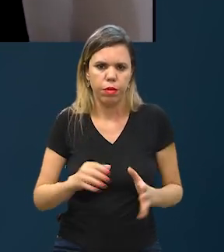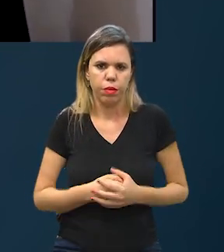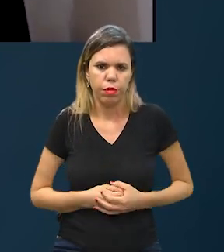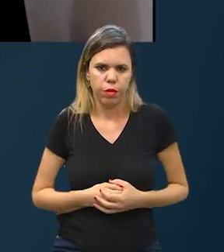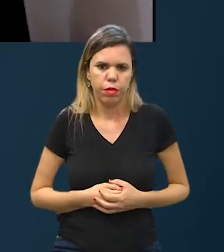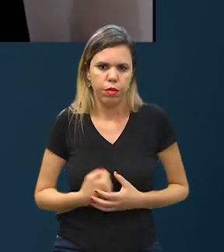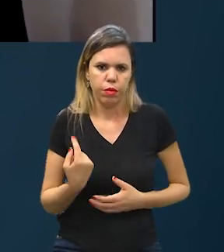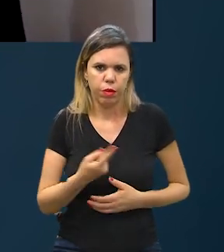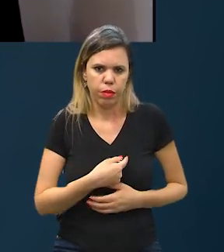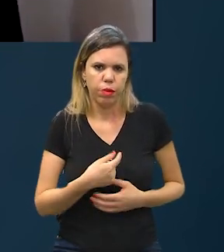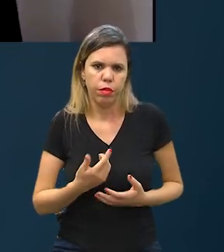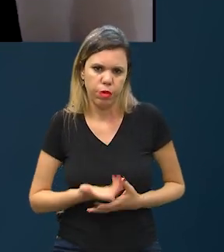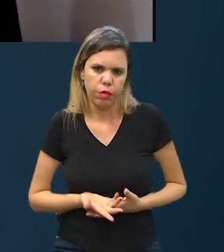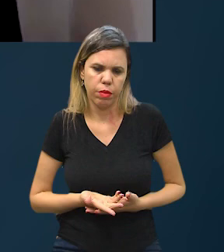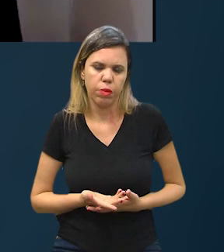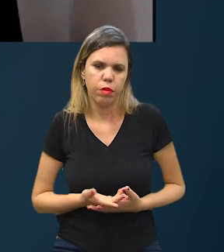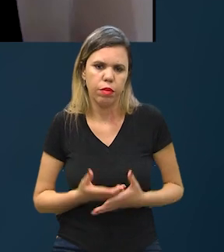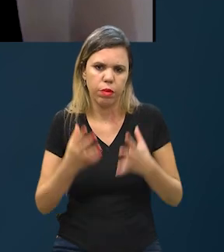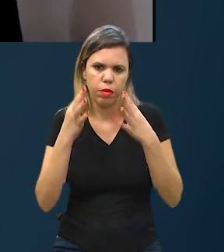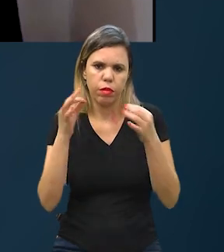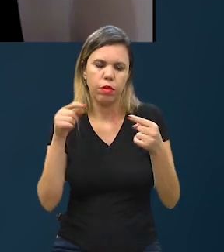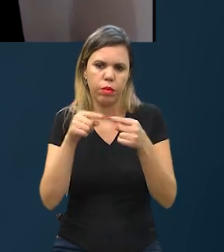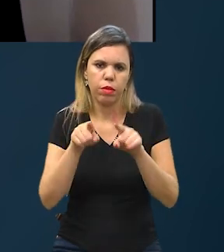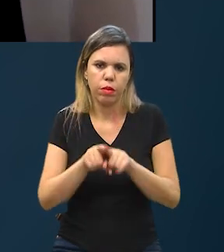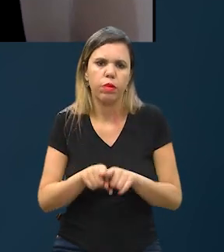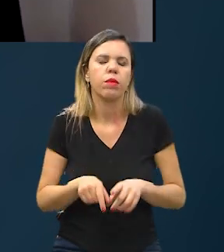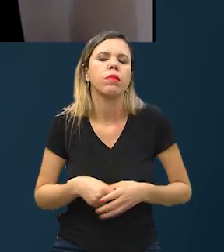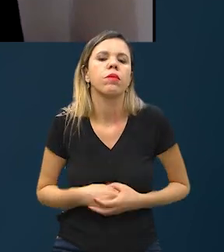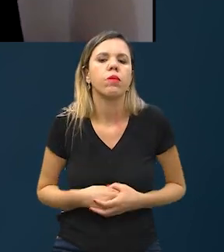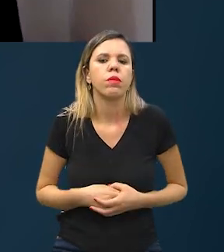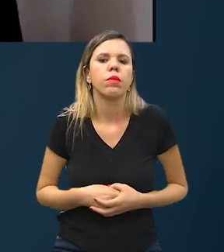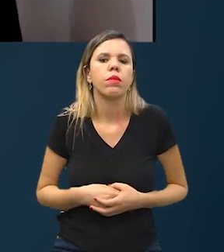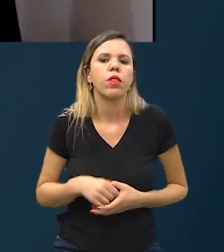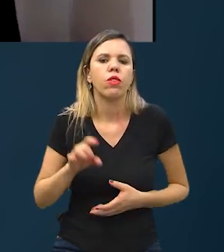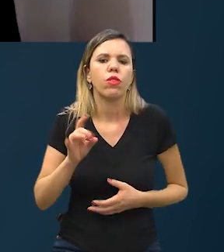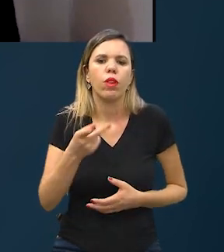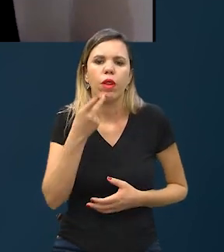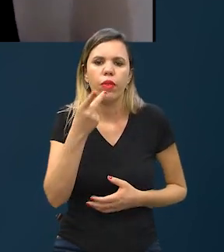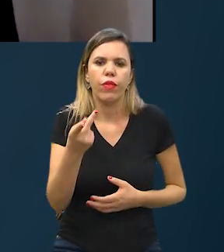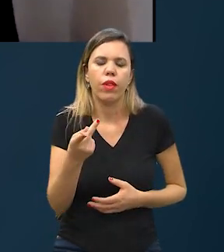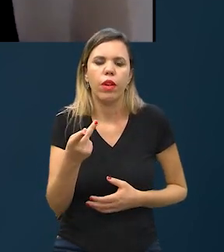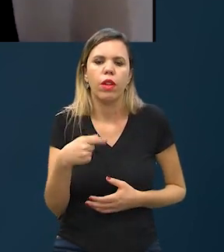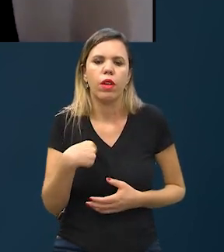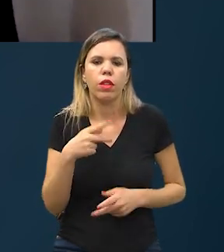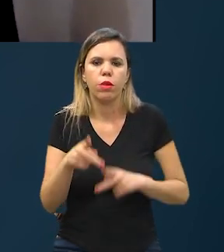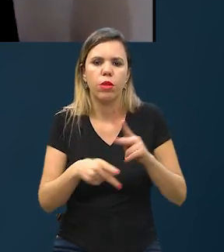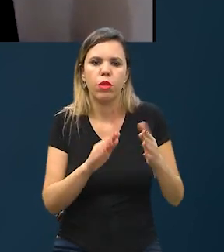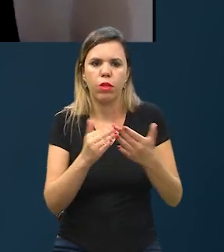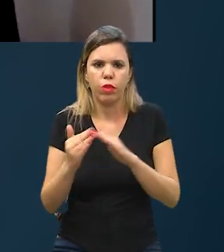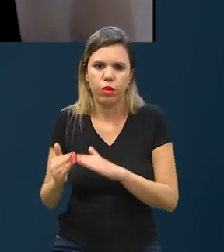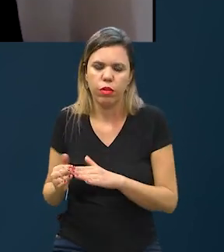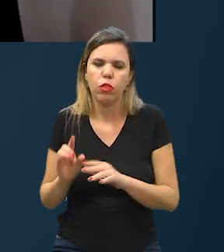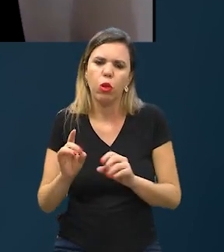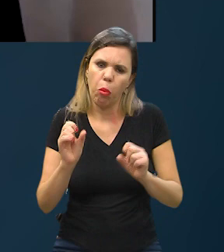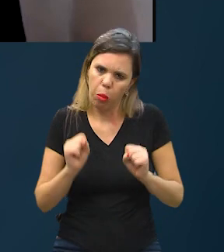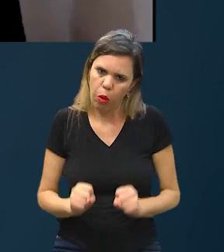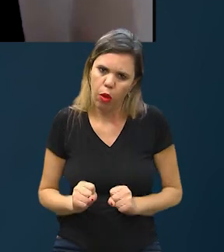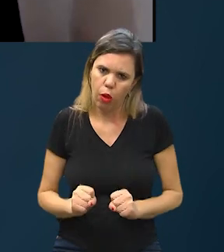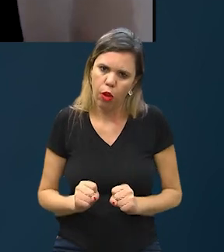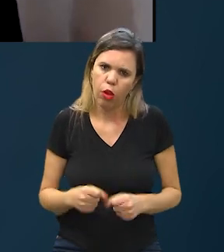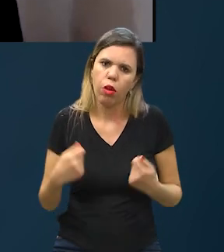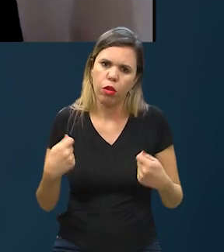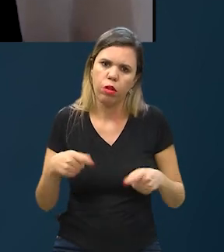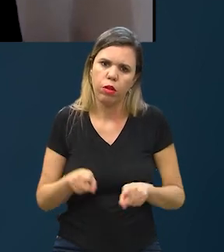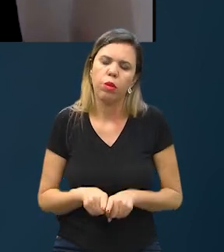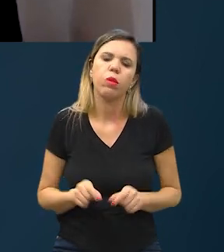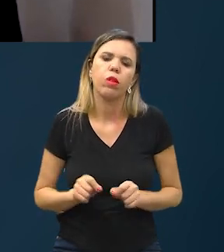gente está bem ligado ali. Eu só quero dizer que a Quebrada não só pode,